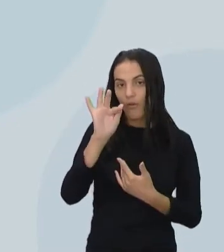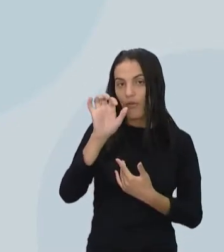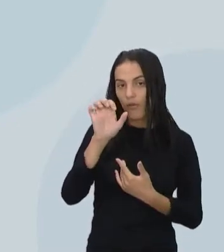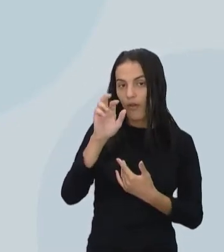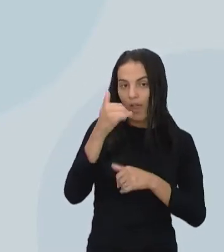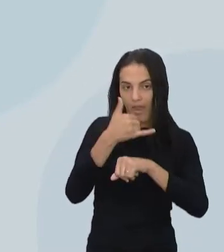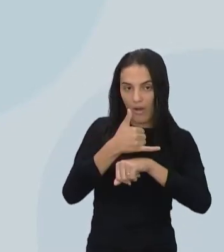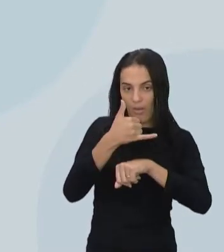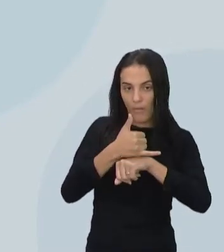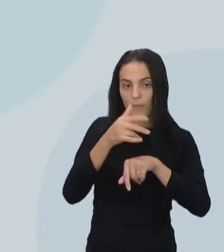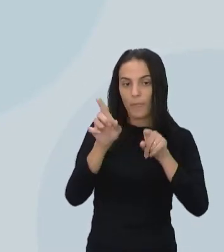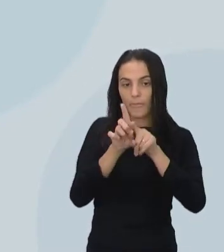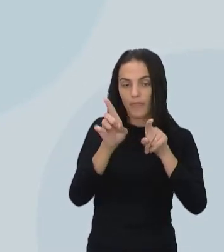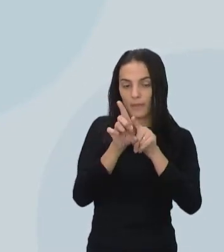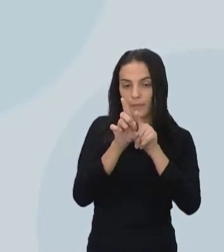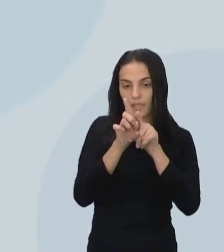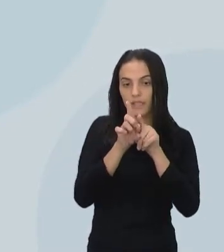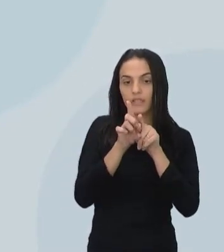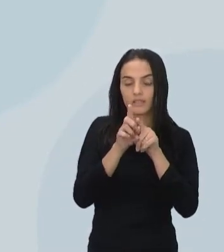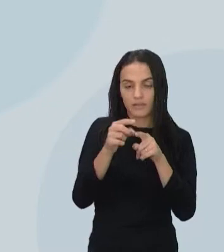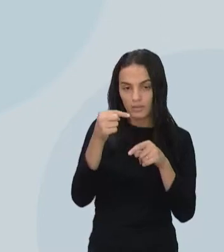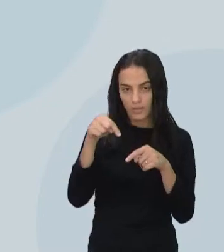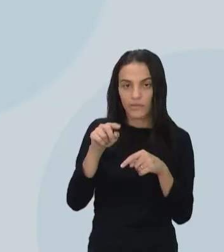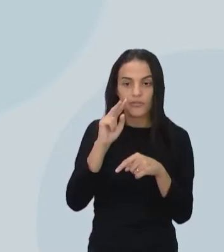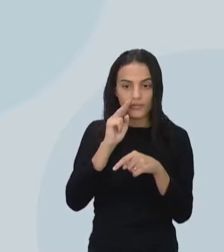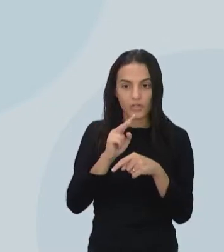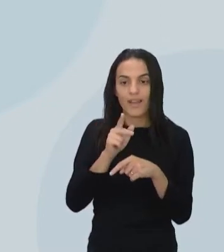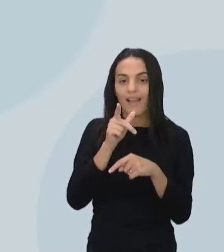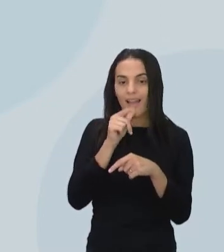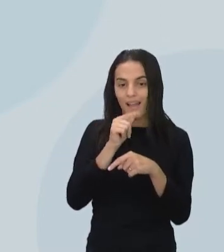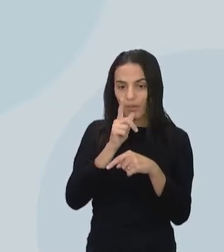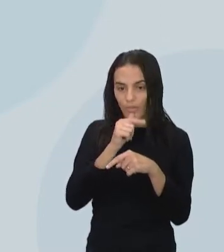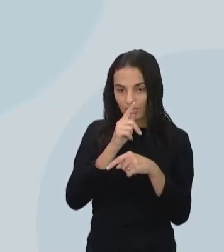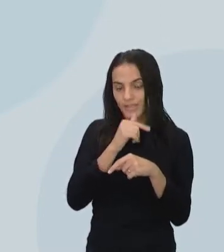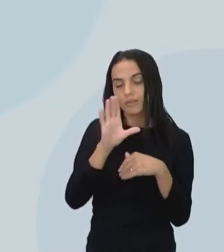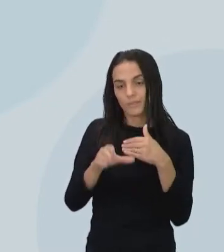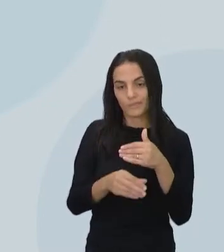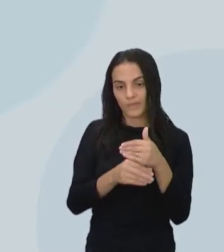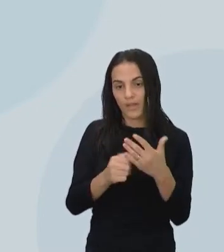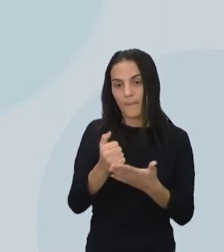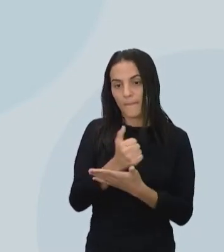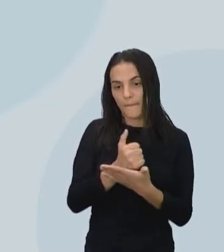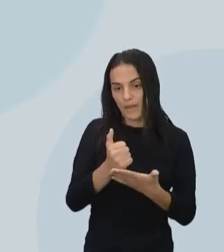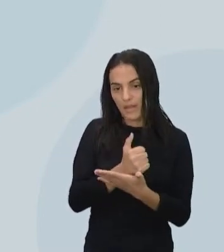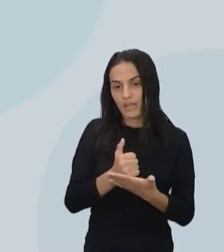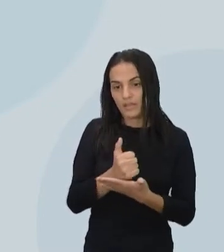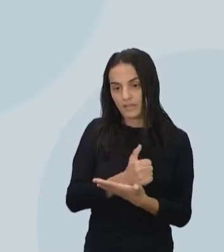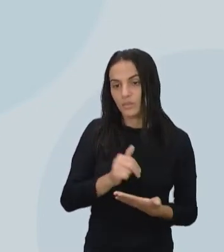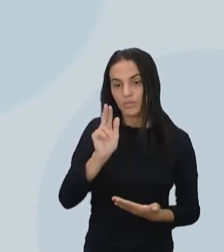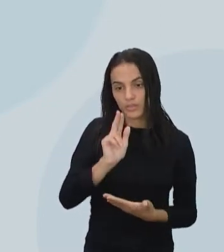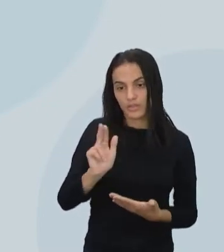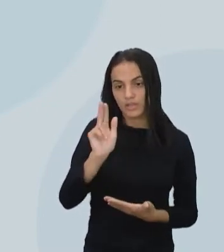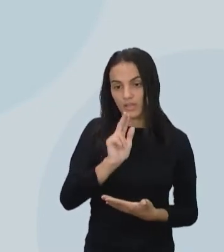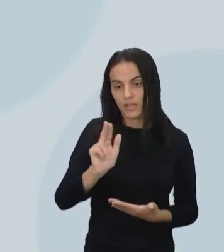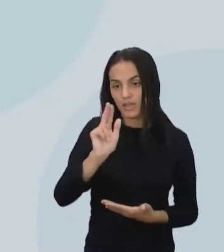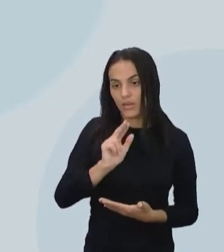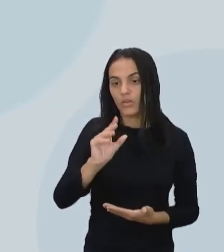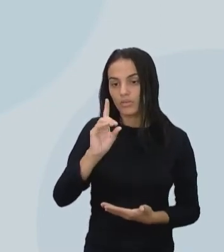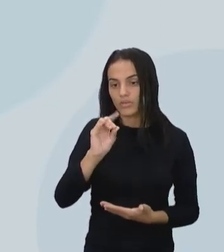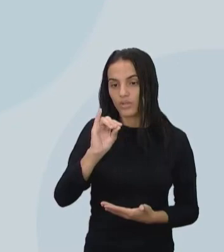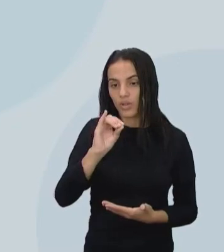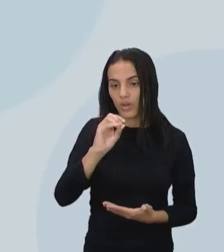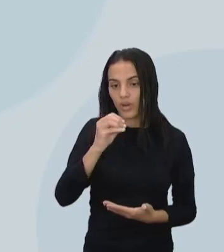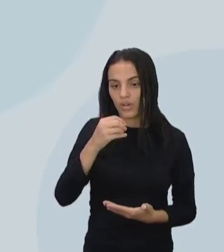ferro e também, conforme já comentei, a água também presente, é um recurso muito utilizado na construção.